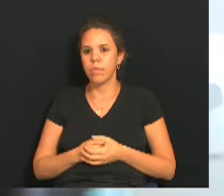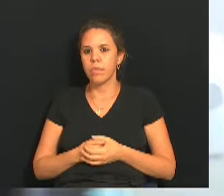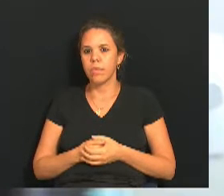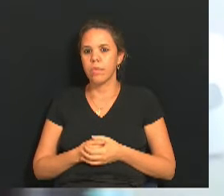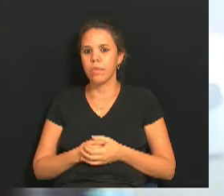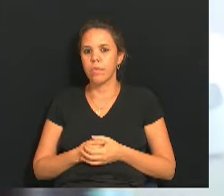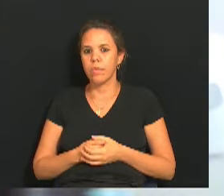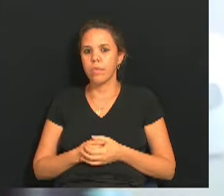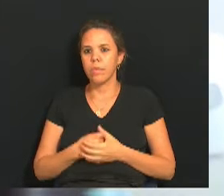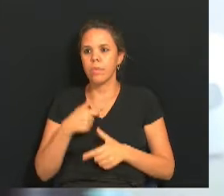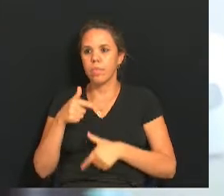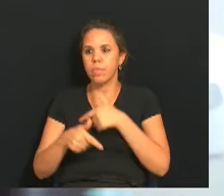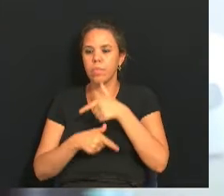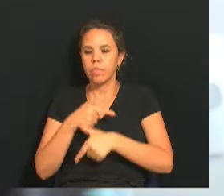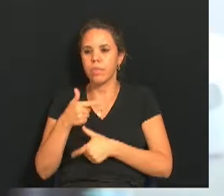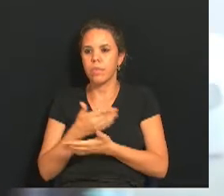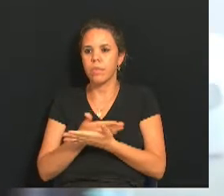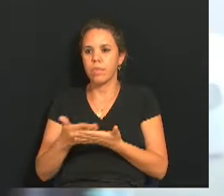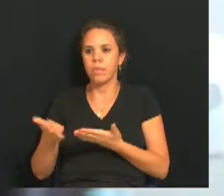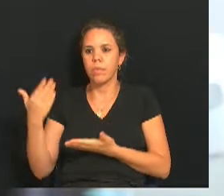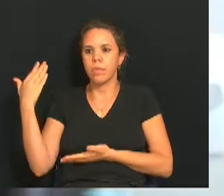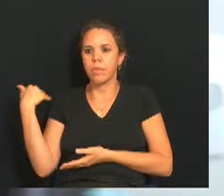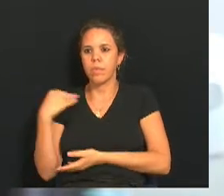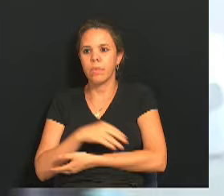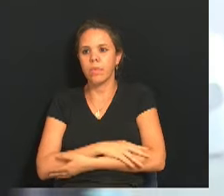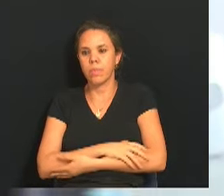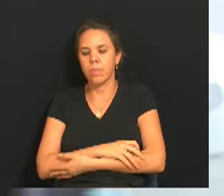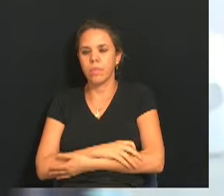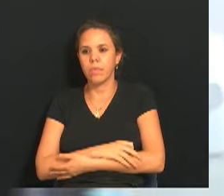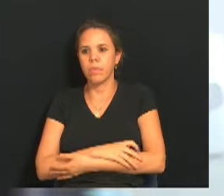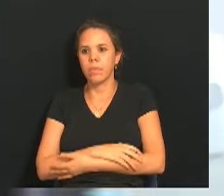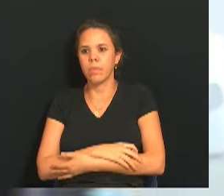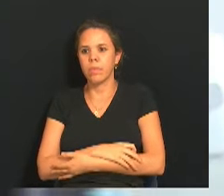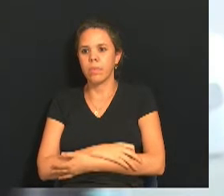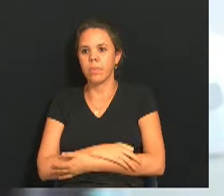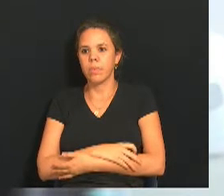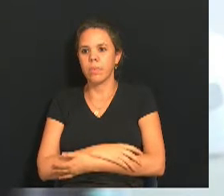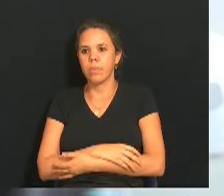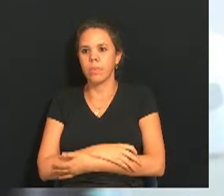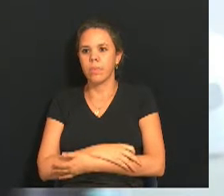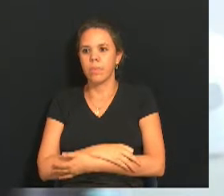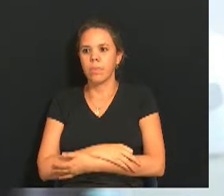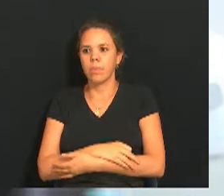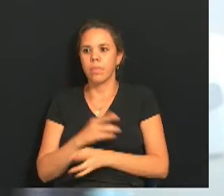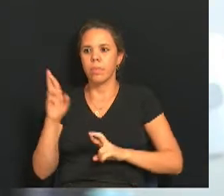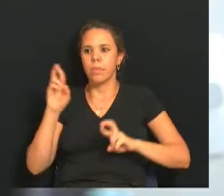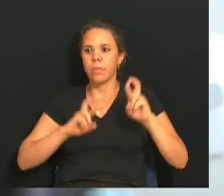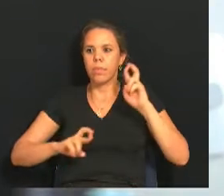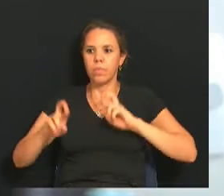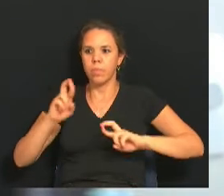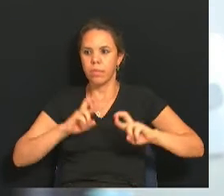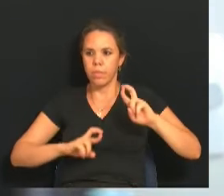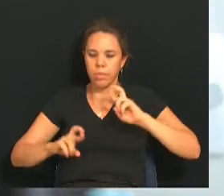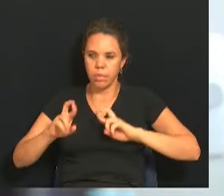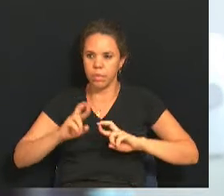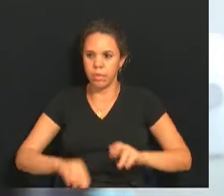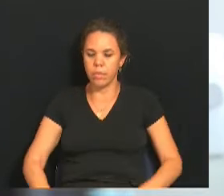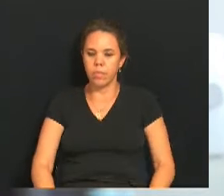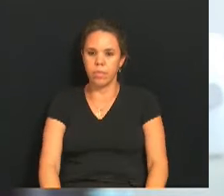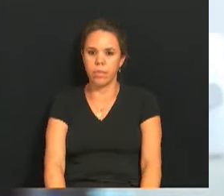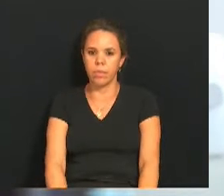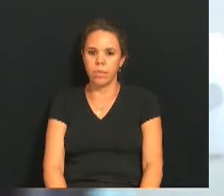e o trabalho começou ali pela análise